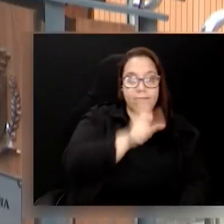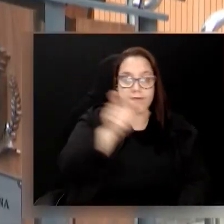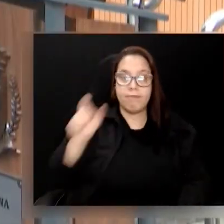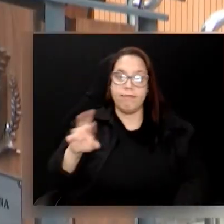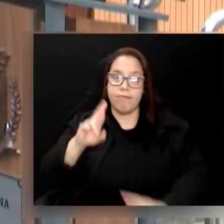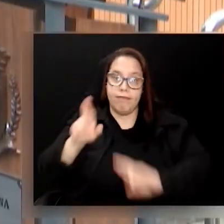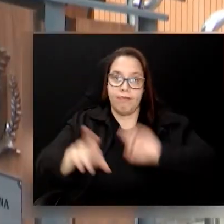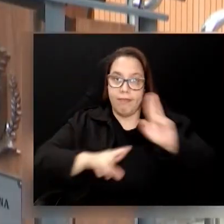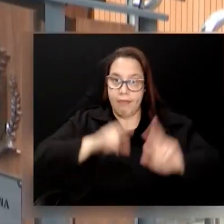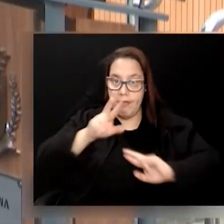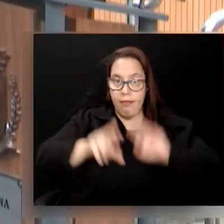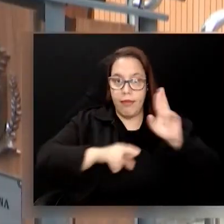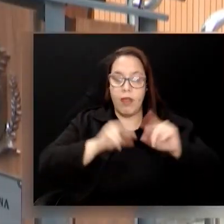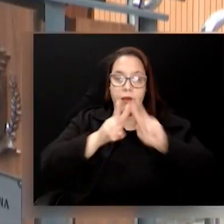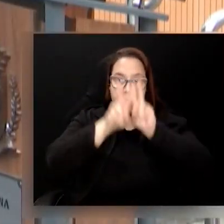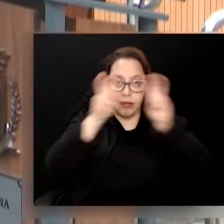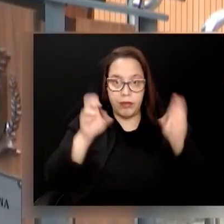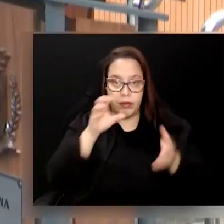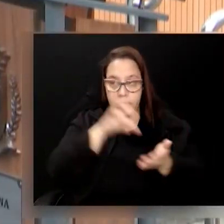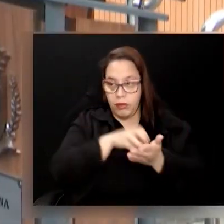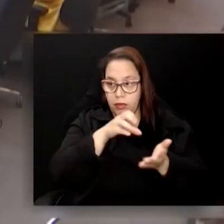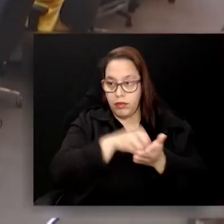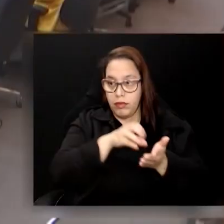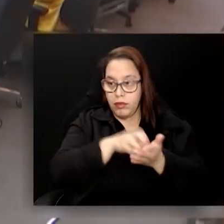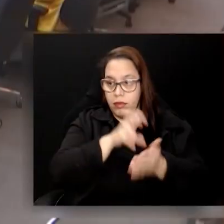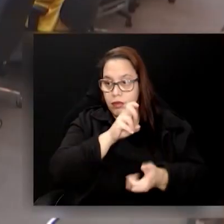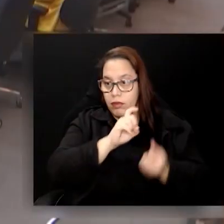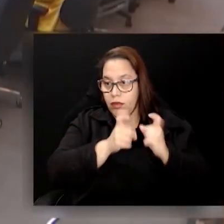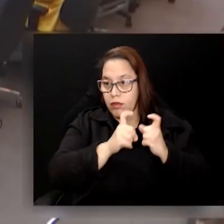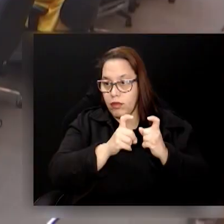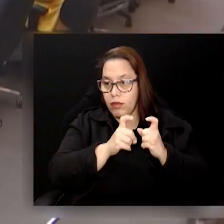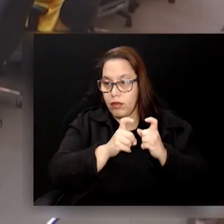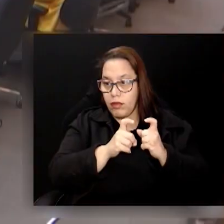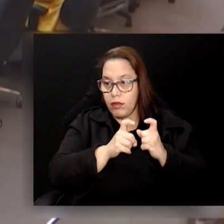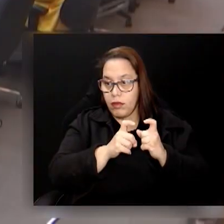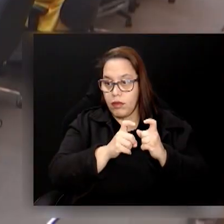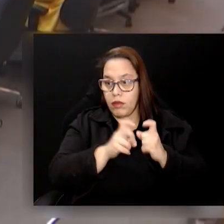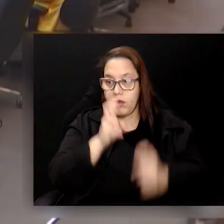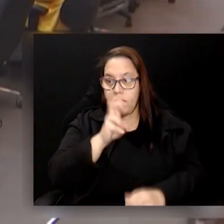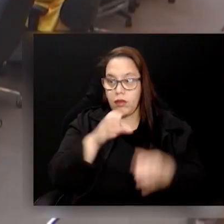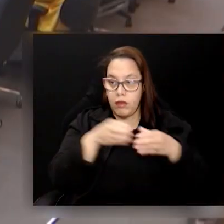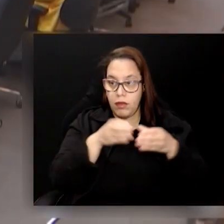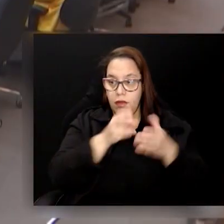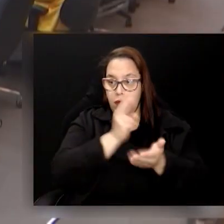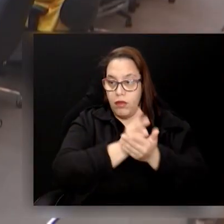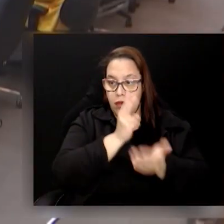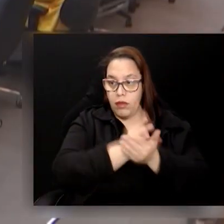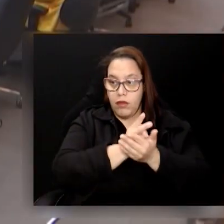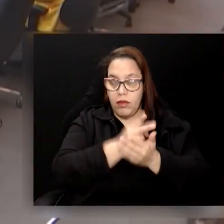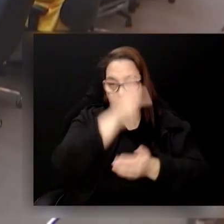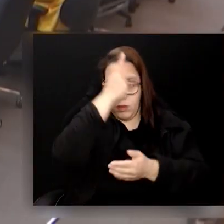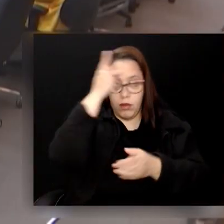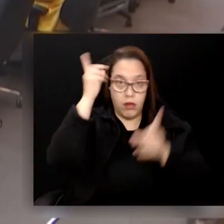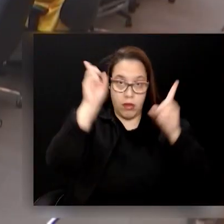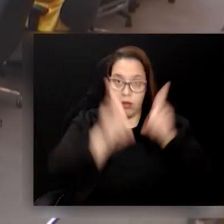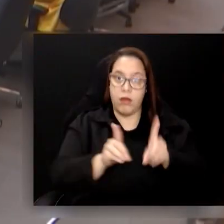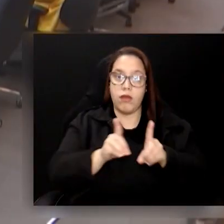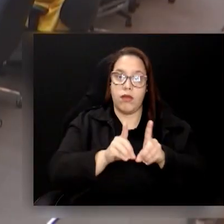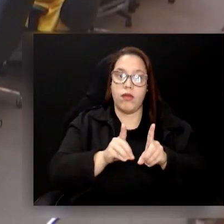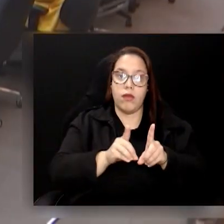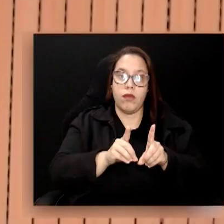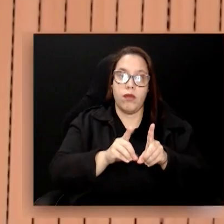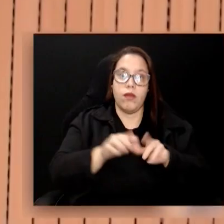foi o tema central da 5ª reunião ordinária da Comissão Permanente das Pessoas com Deficiência ou